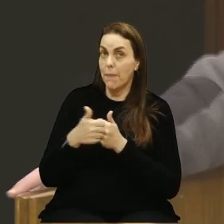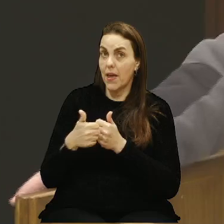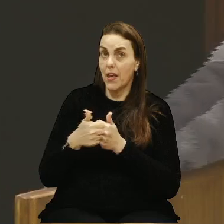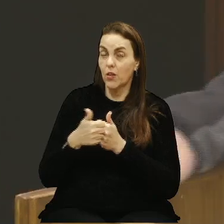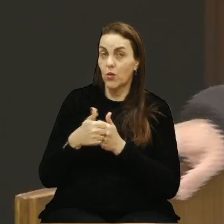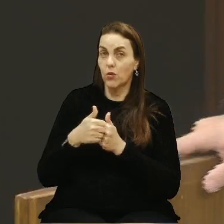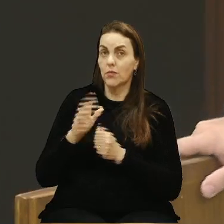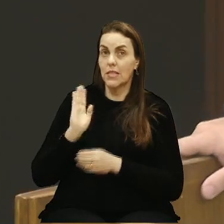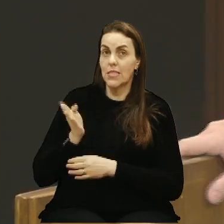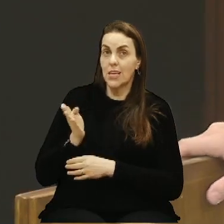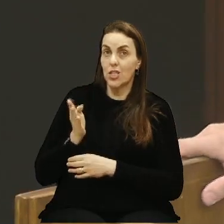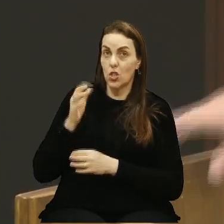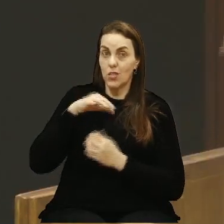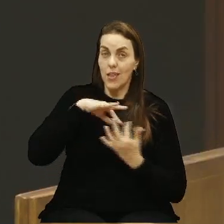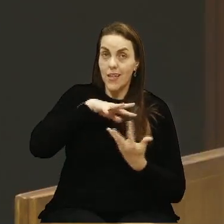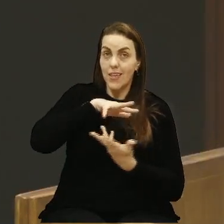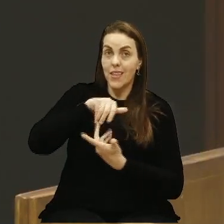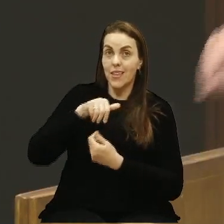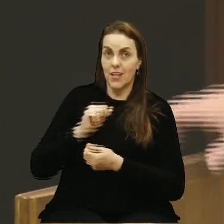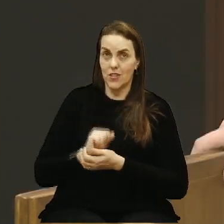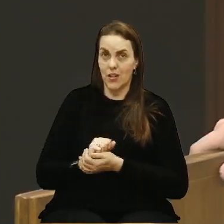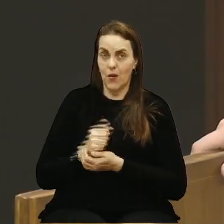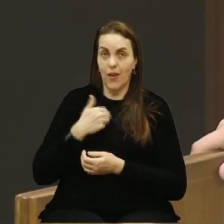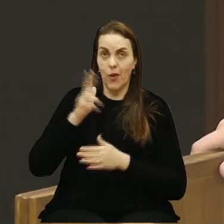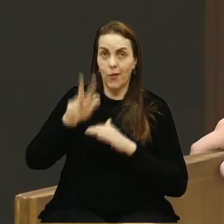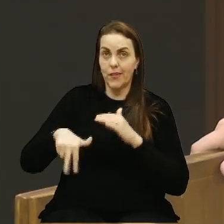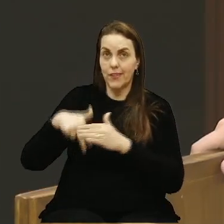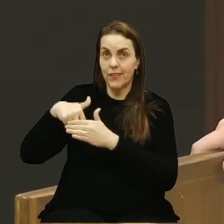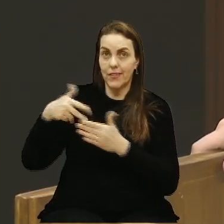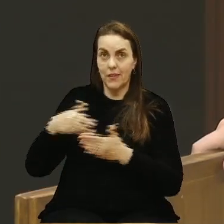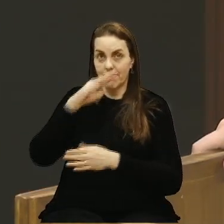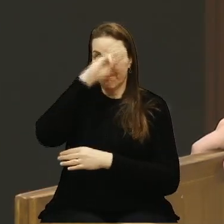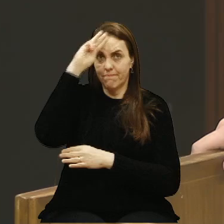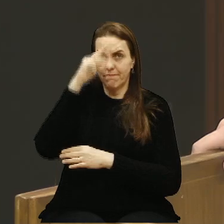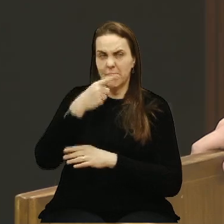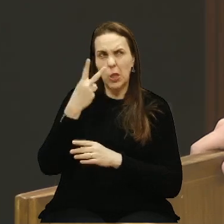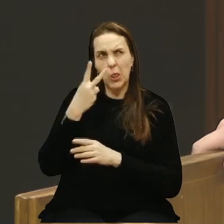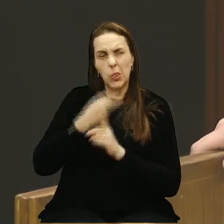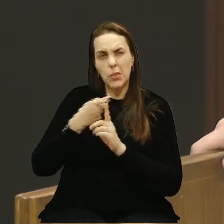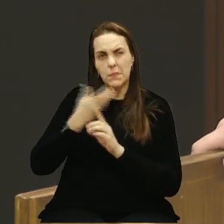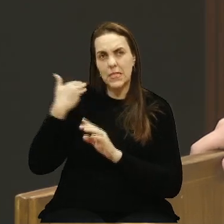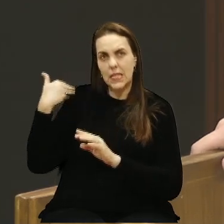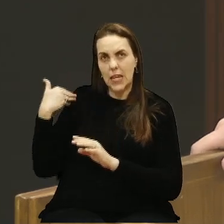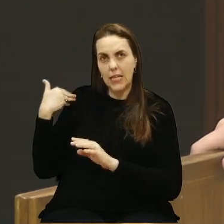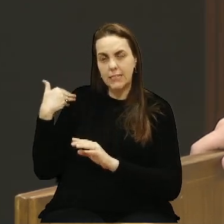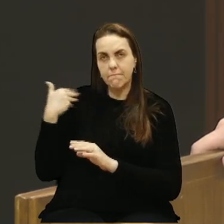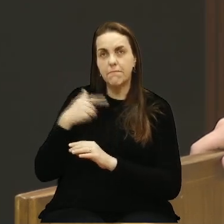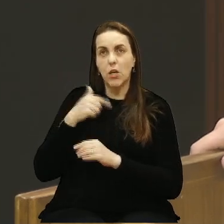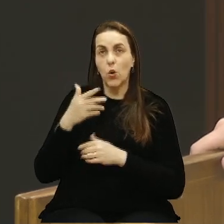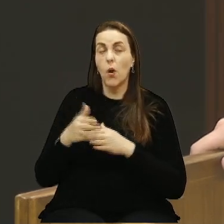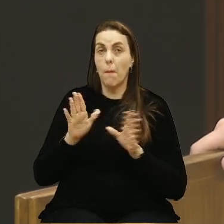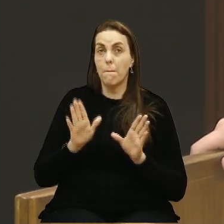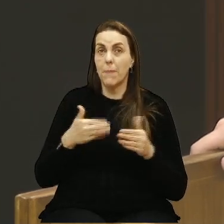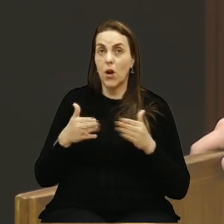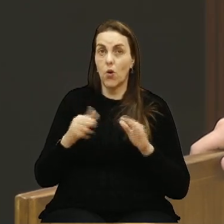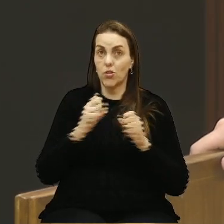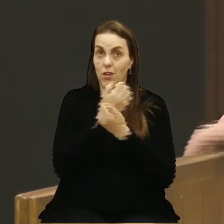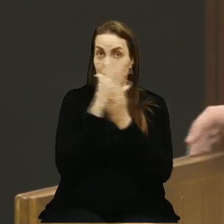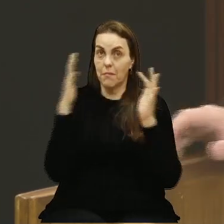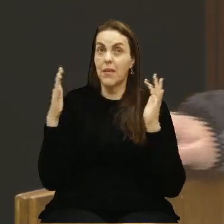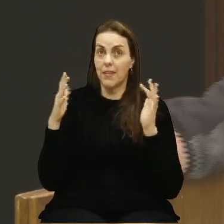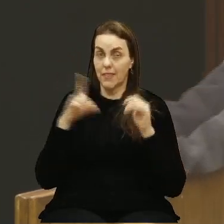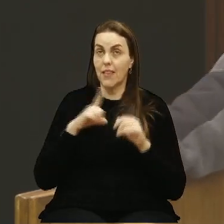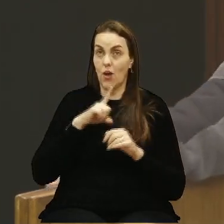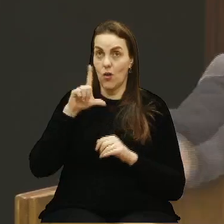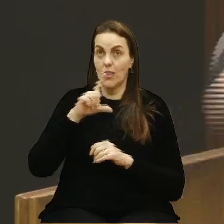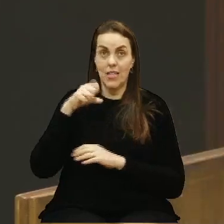sanções internacionais. Porque eu vim aqui nessa tribuna, vereador Juliano Valim, há uns 2 meses atrás, e quando tratei do pacote ambiental que tinha passado pelo